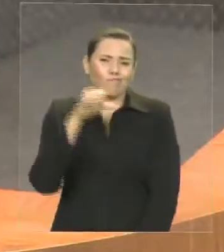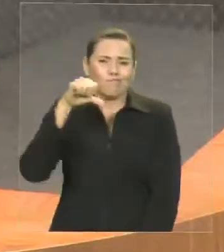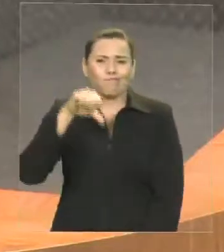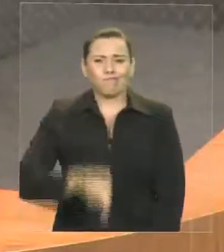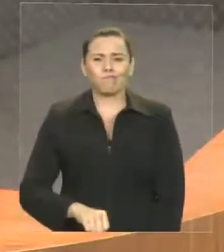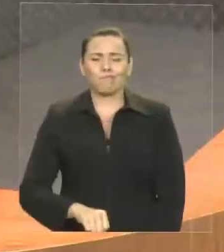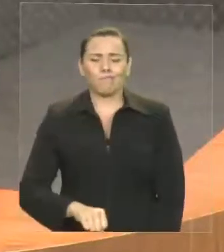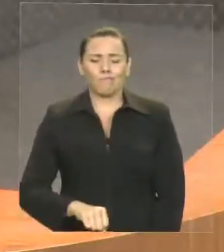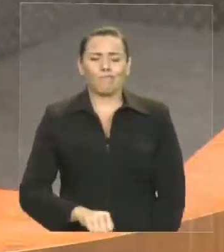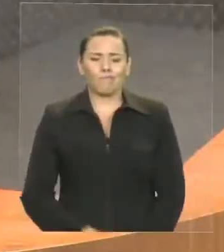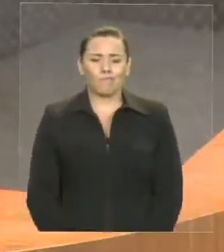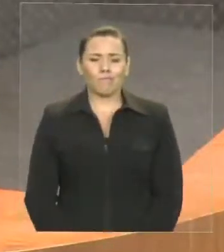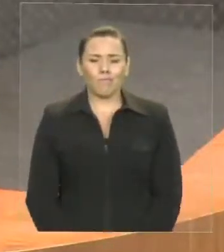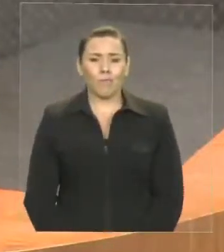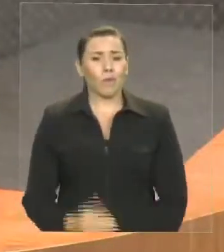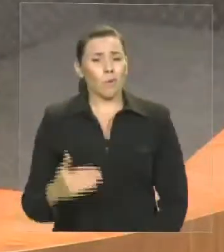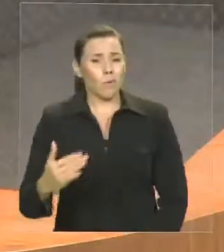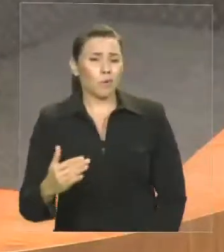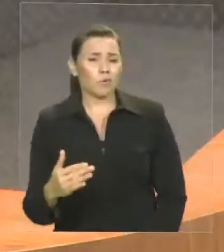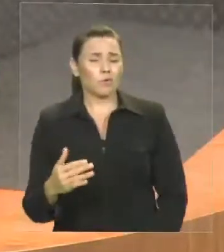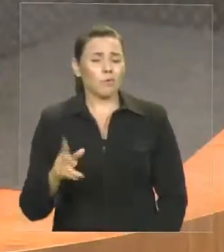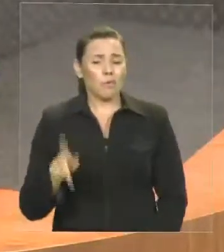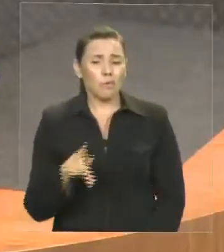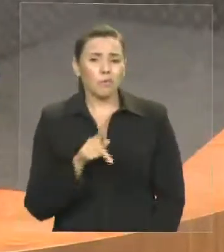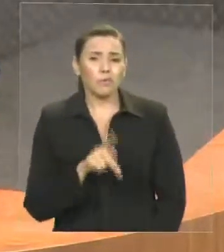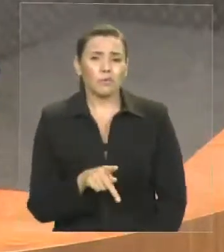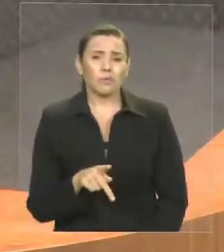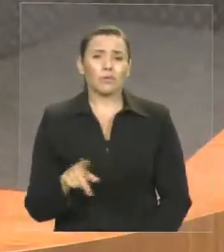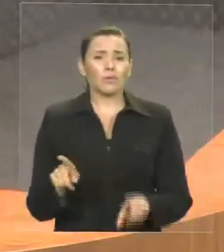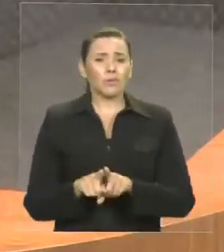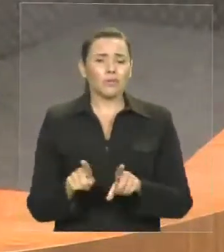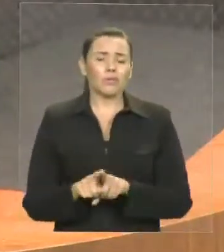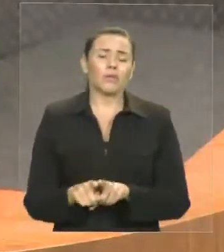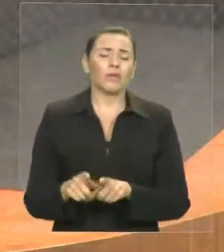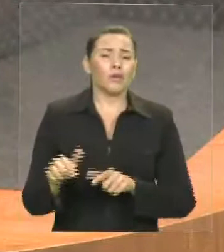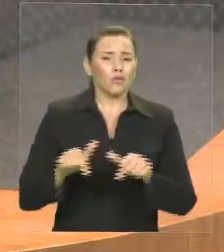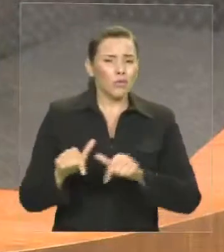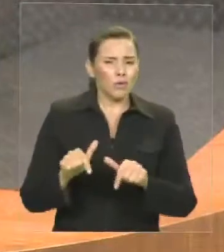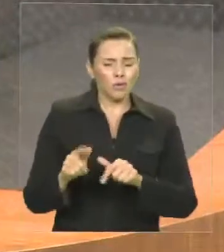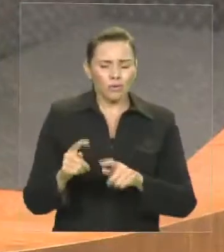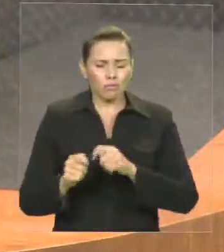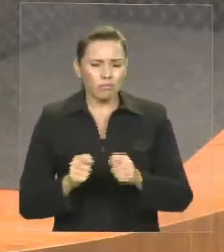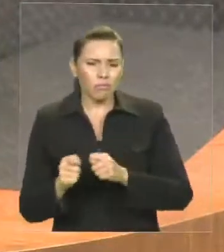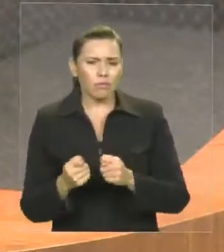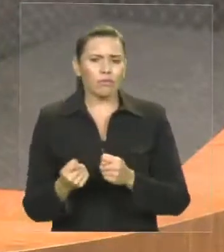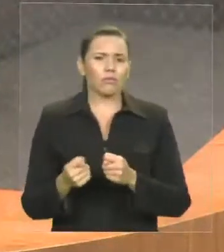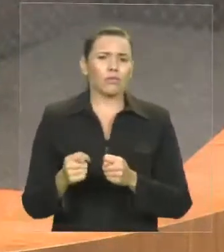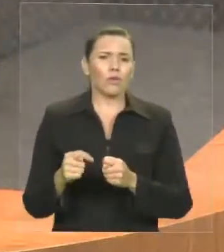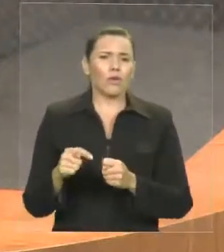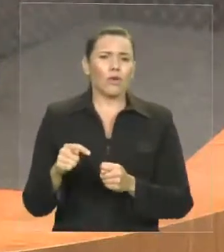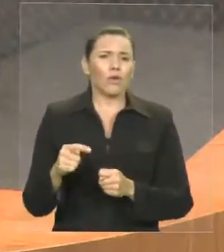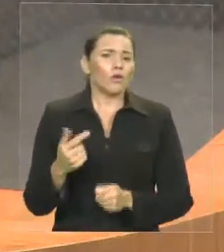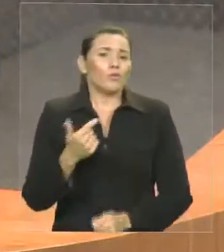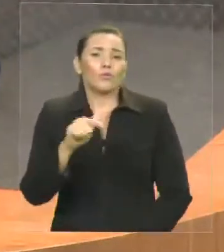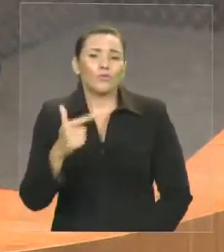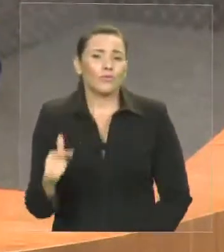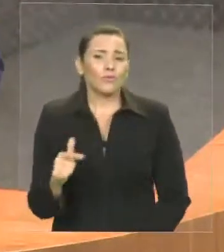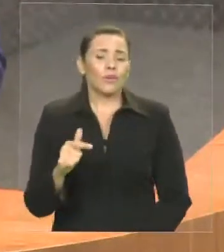que os professores e funcionários administrativos não receberem os seus salários. Espero que